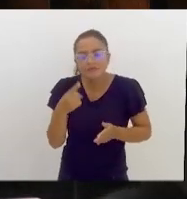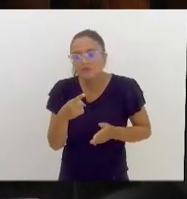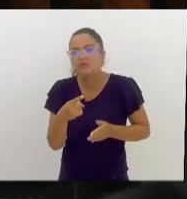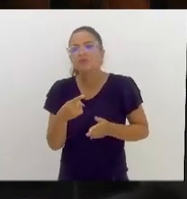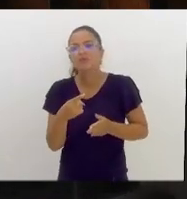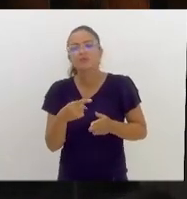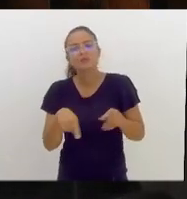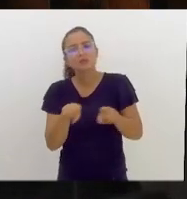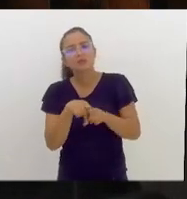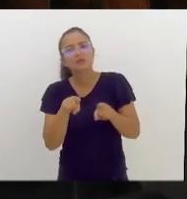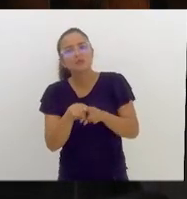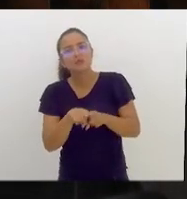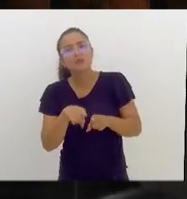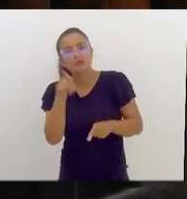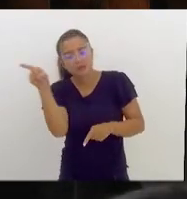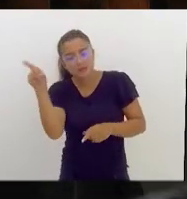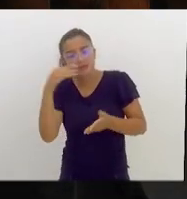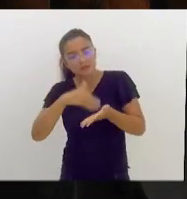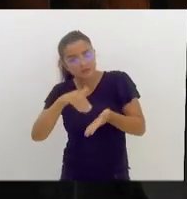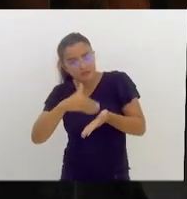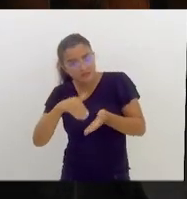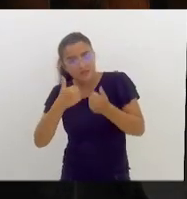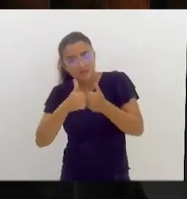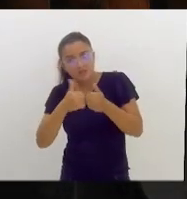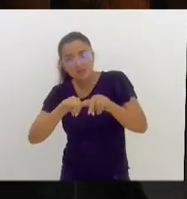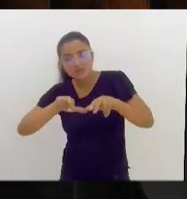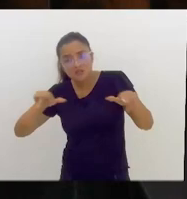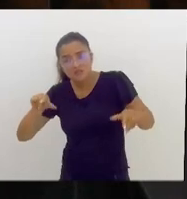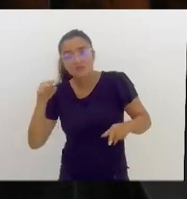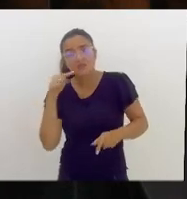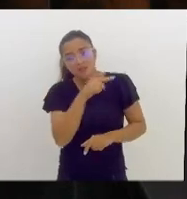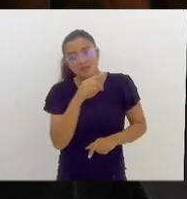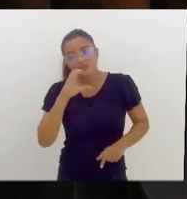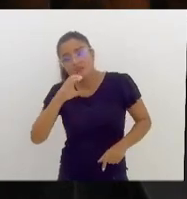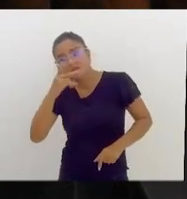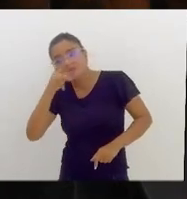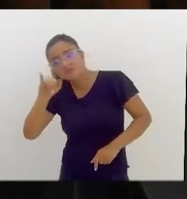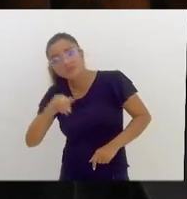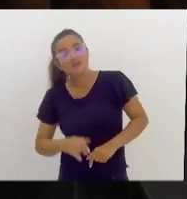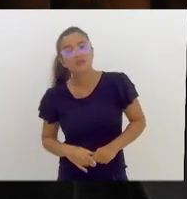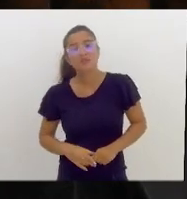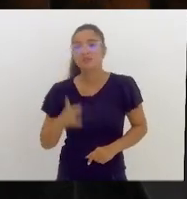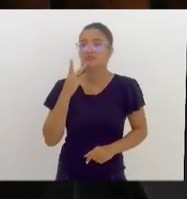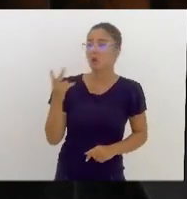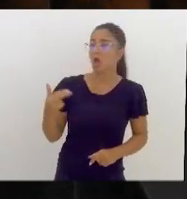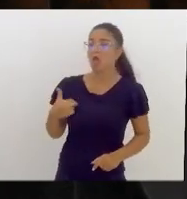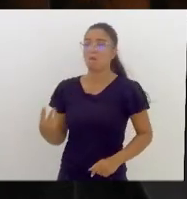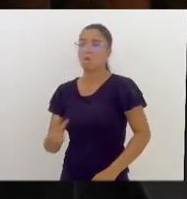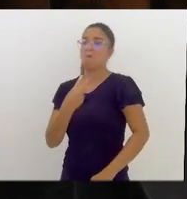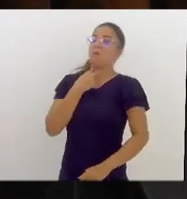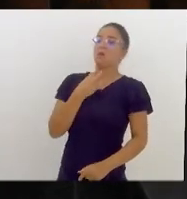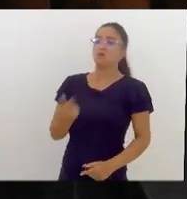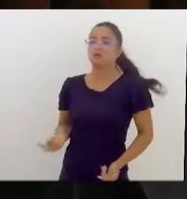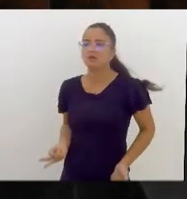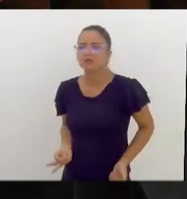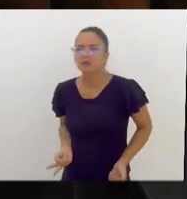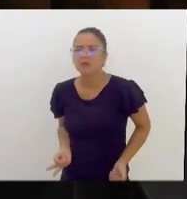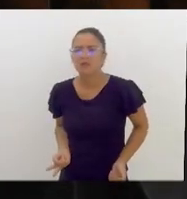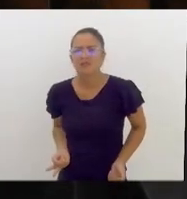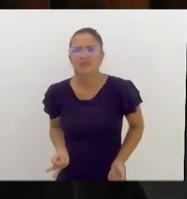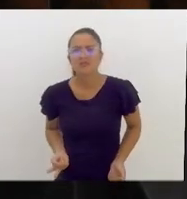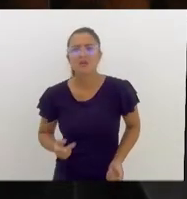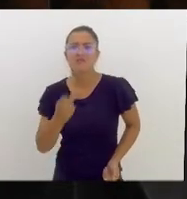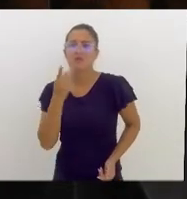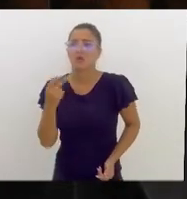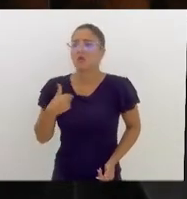sabe, deputada Tia Ju, que o secretário de transportes esteve na CPI e se disse impedido. Se considerava impedido porque